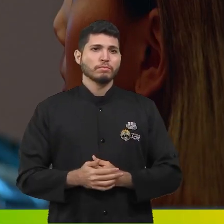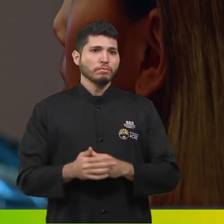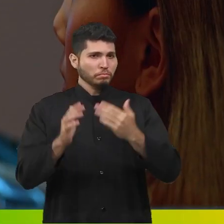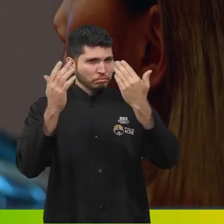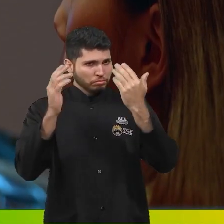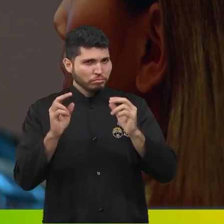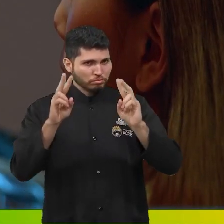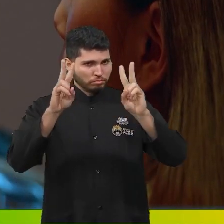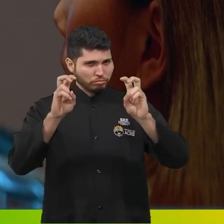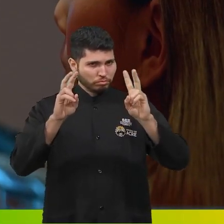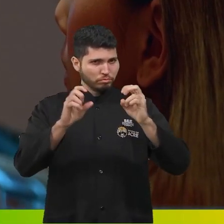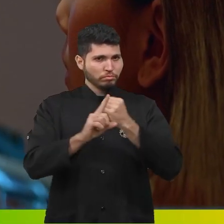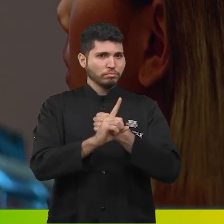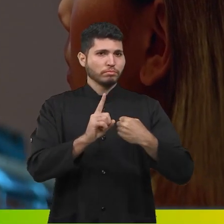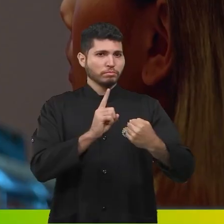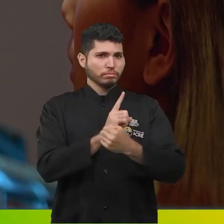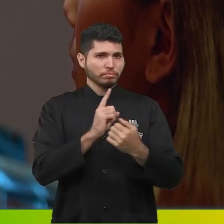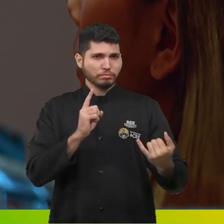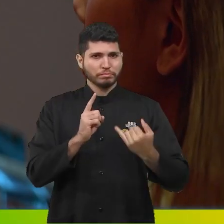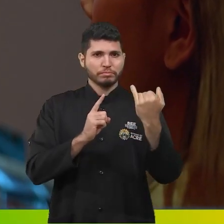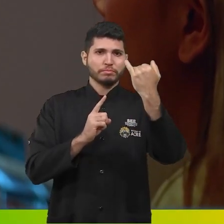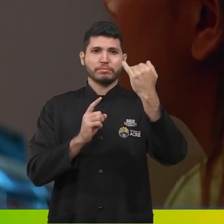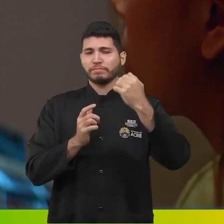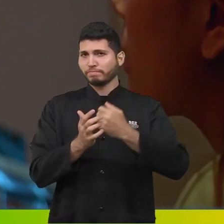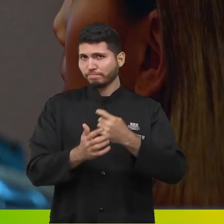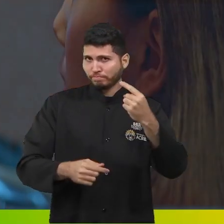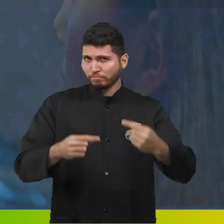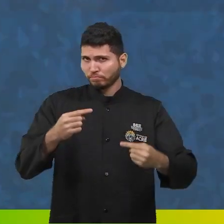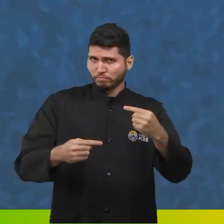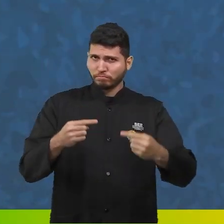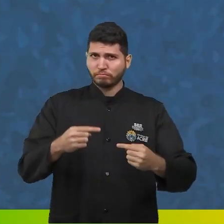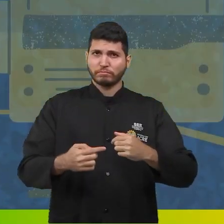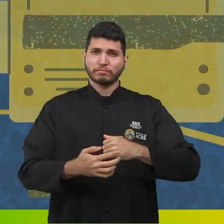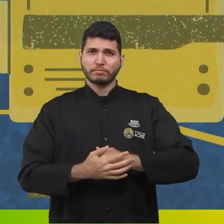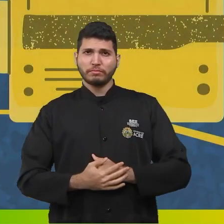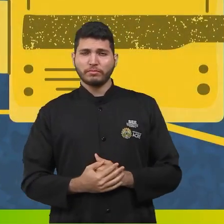principais características do formato que é a novela.